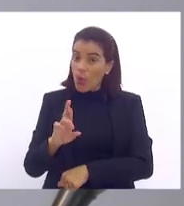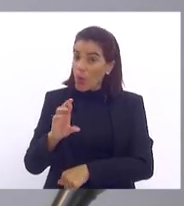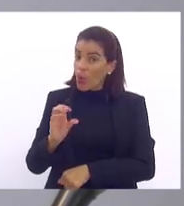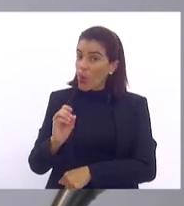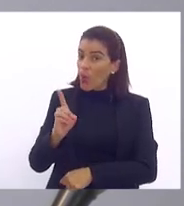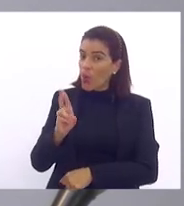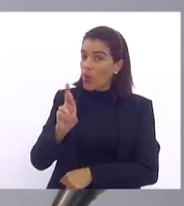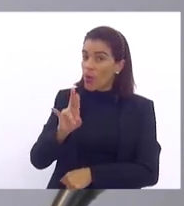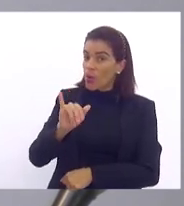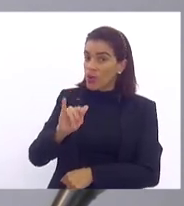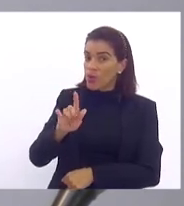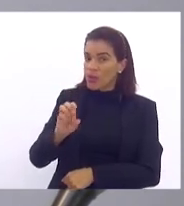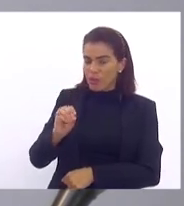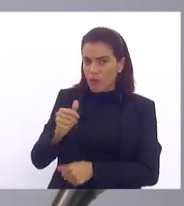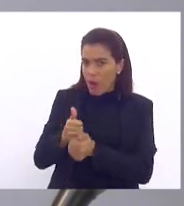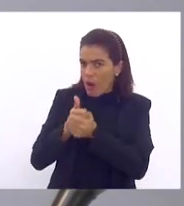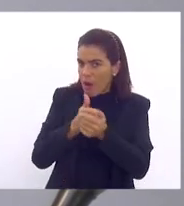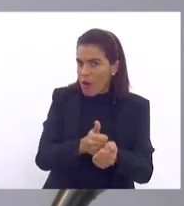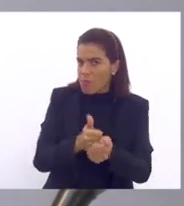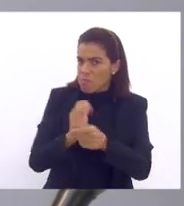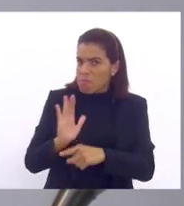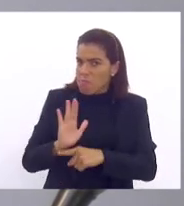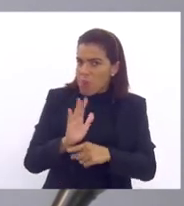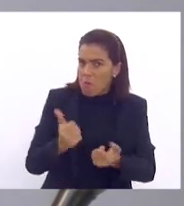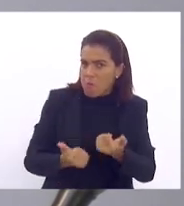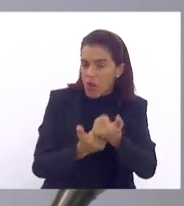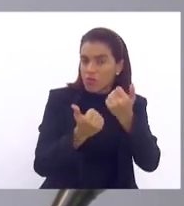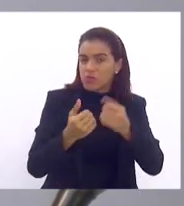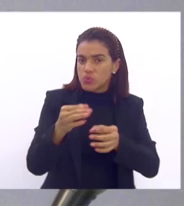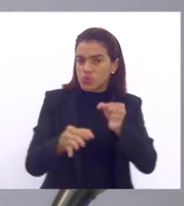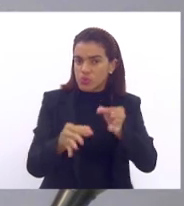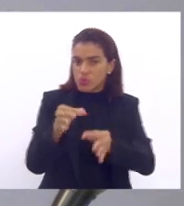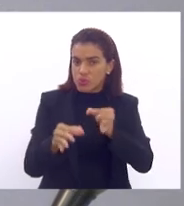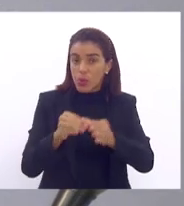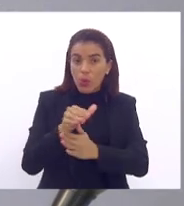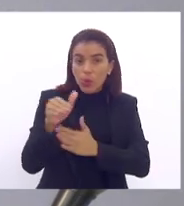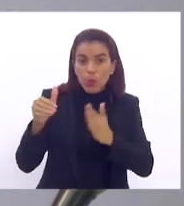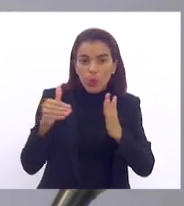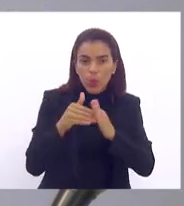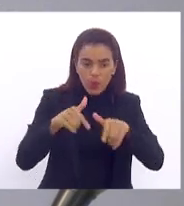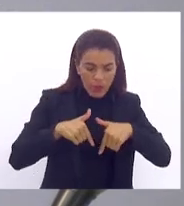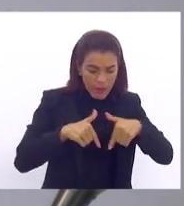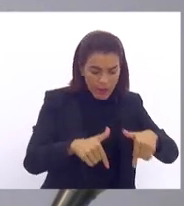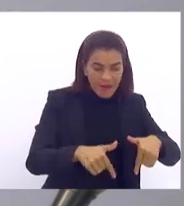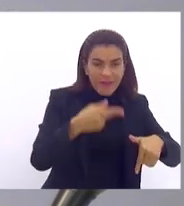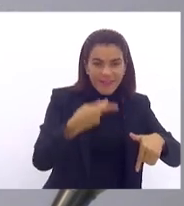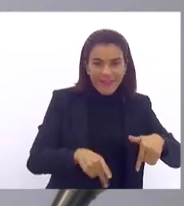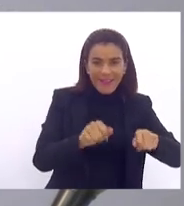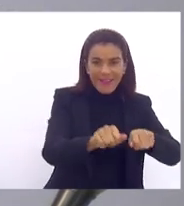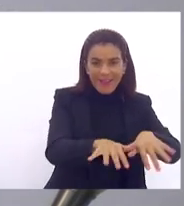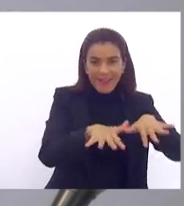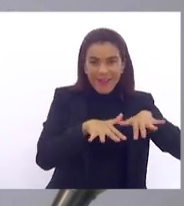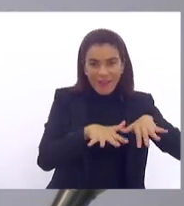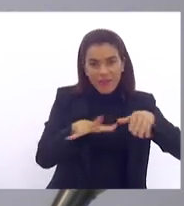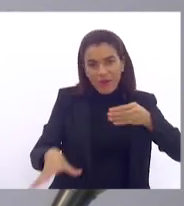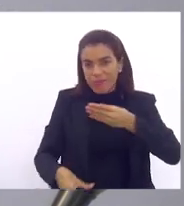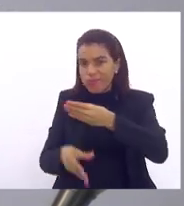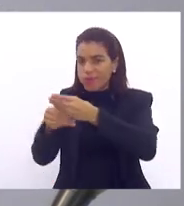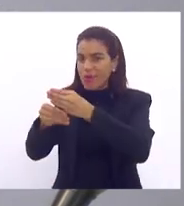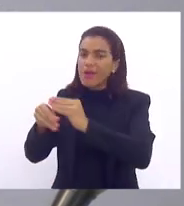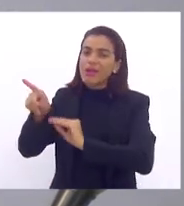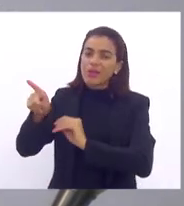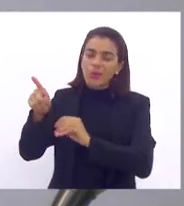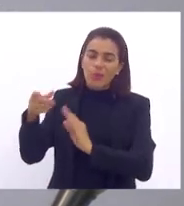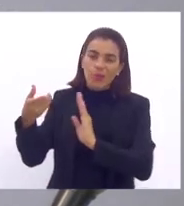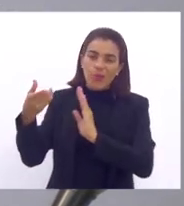isso e deu assistência jurídica tudo que se fazia aqui foi arguido no Supremo Tribunal Federal